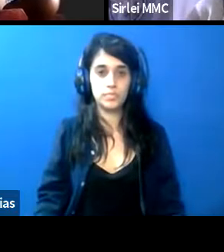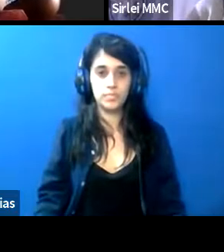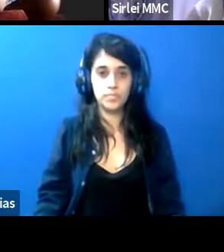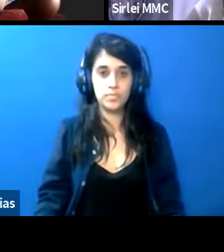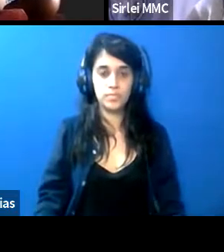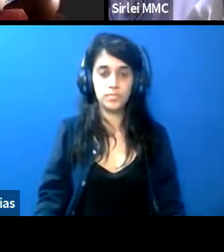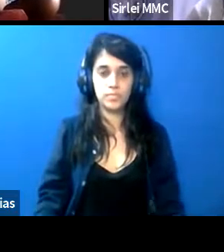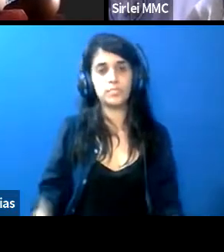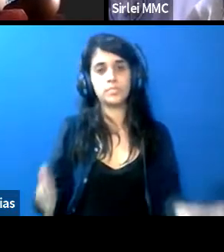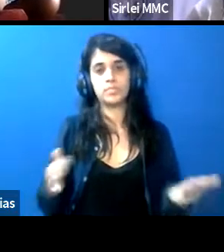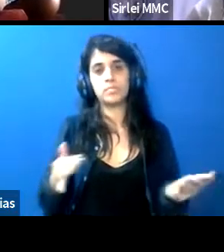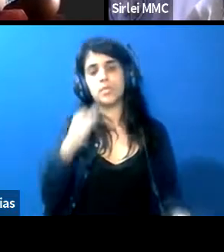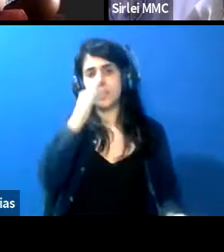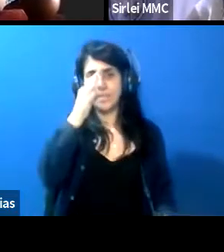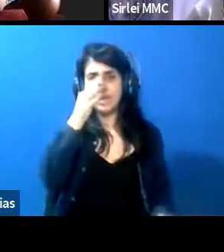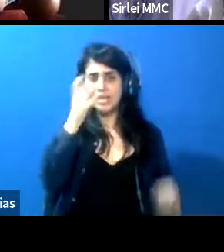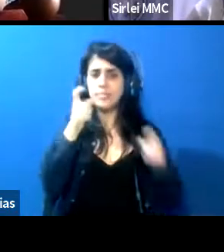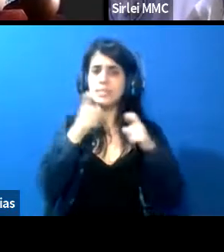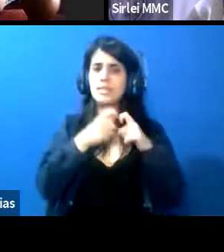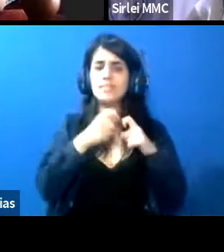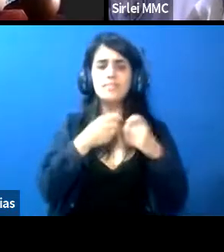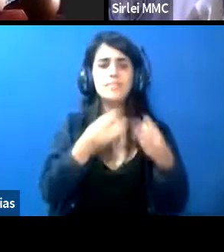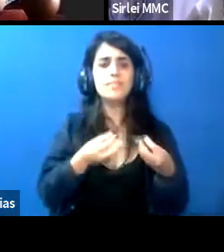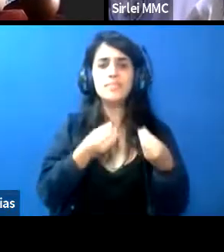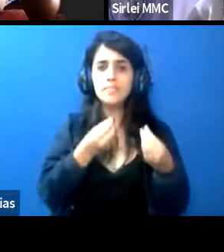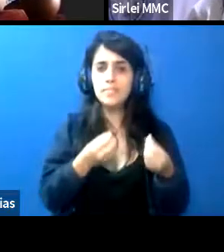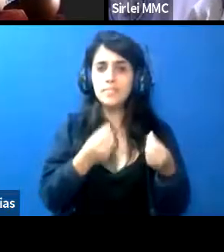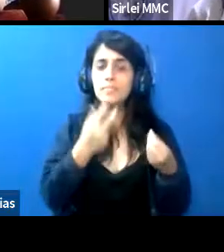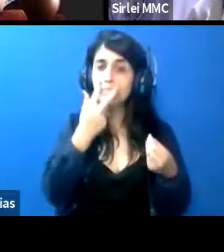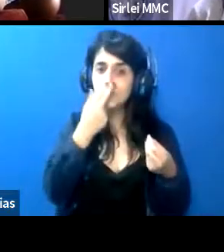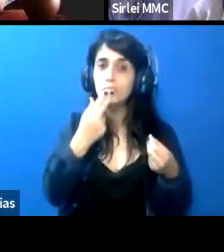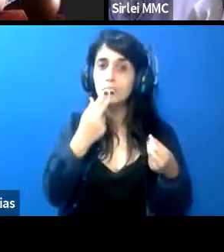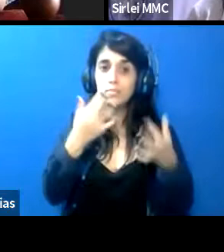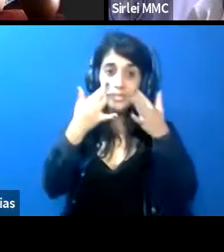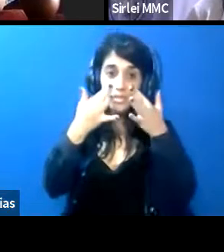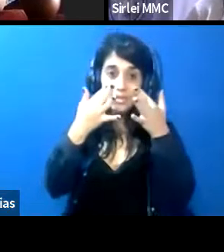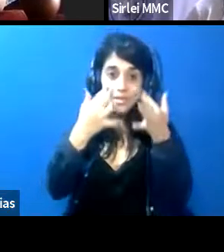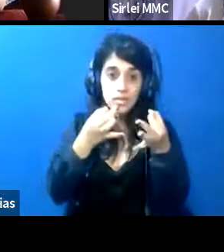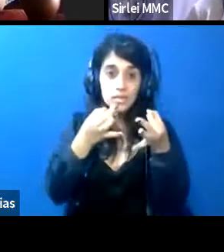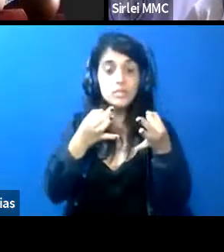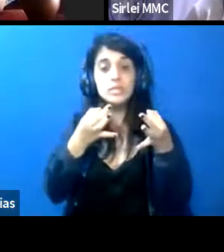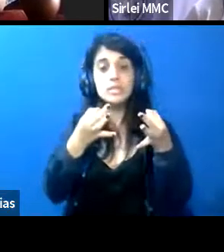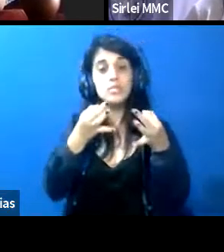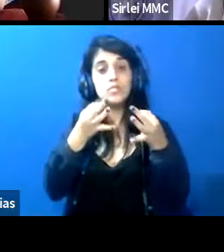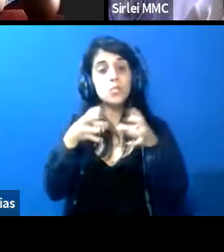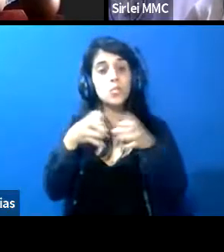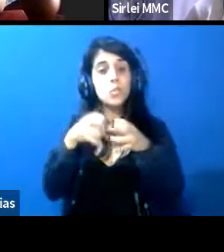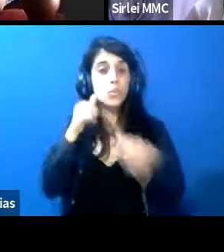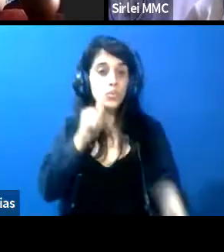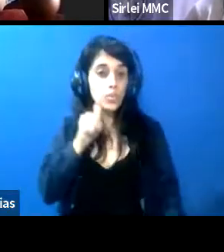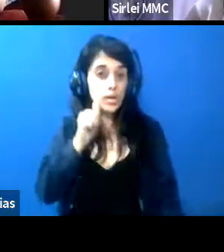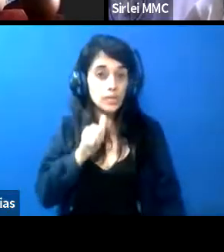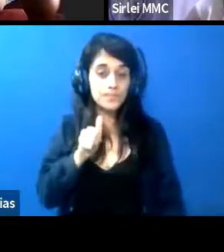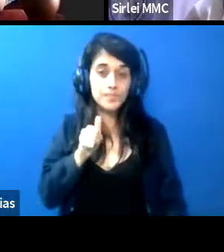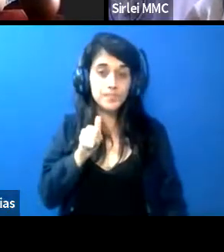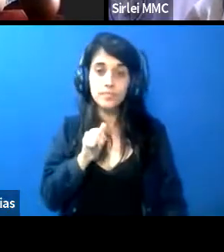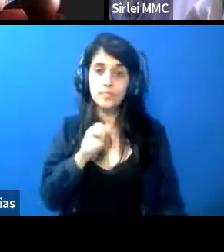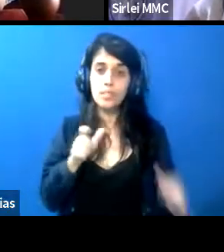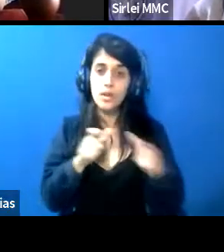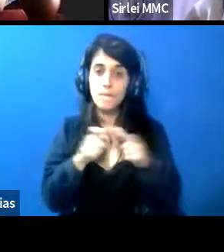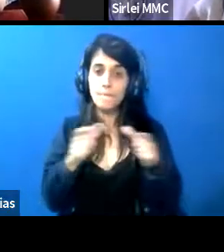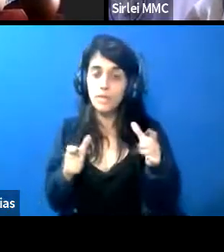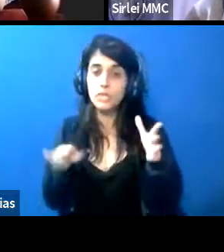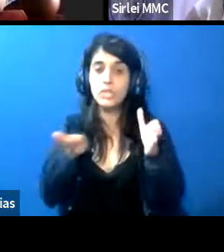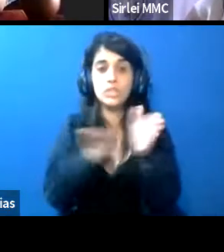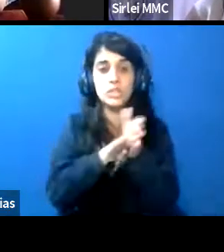plantas medicinais, por alguma razão, isso atrai muito o universo feminino, né? E essas mulheres vão para lá. Ao chegar